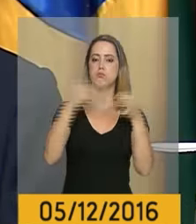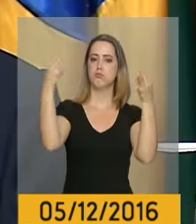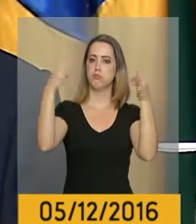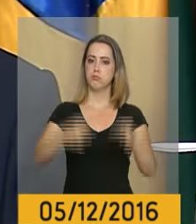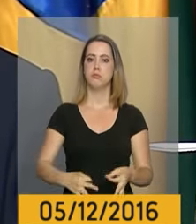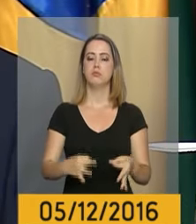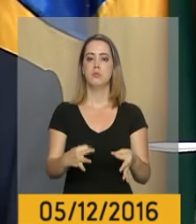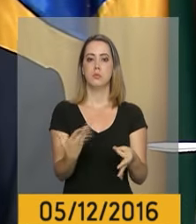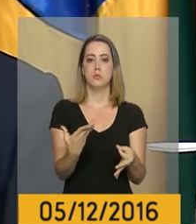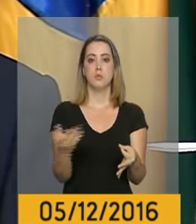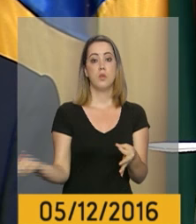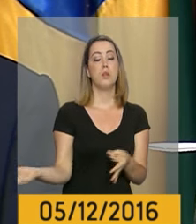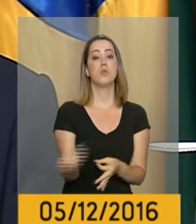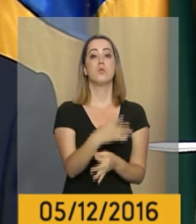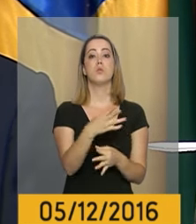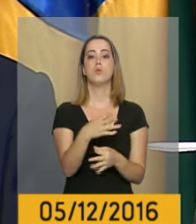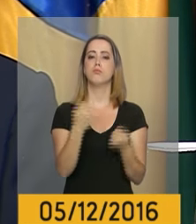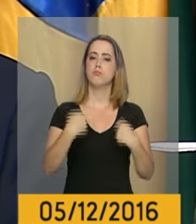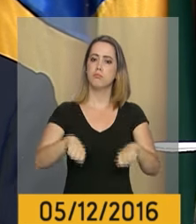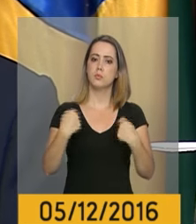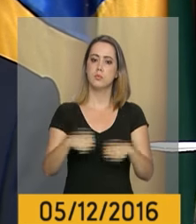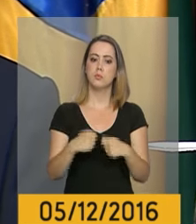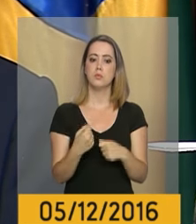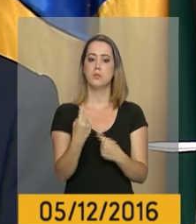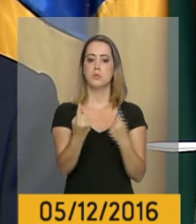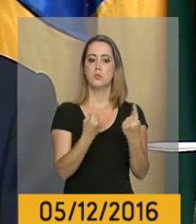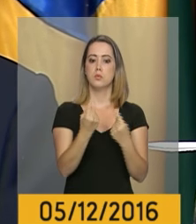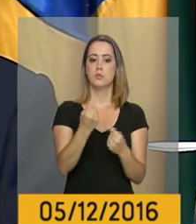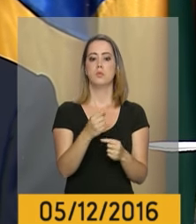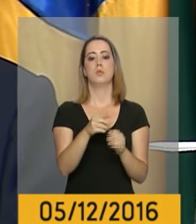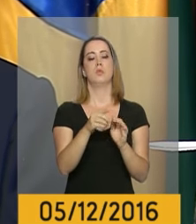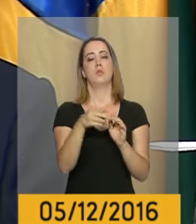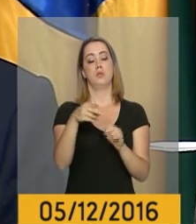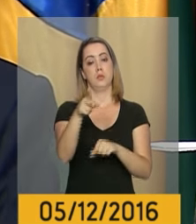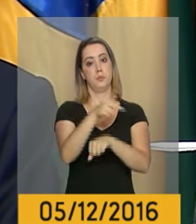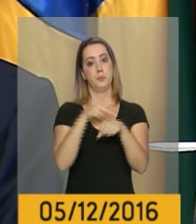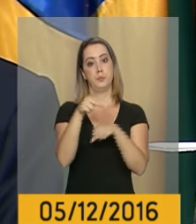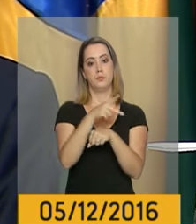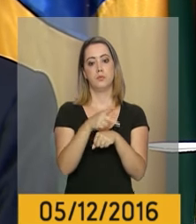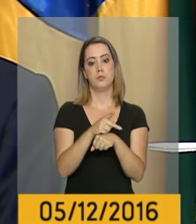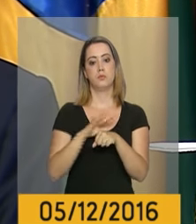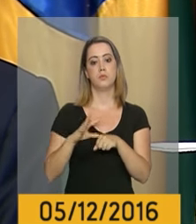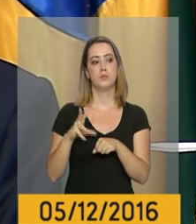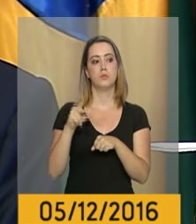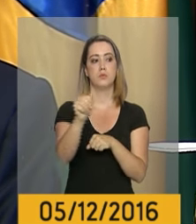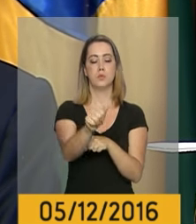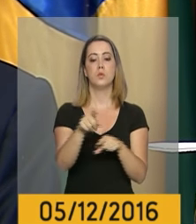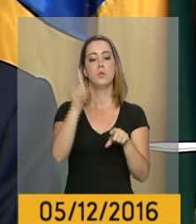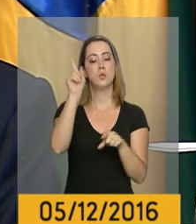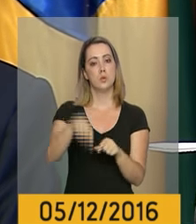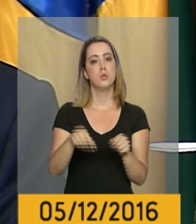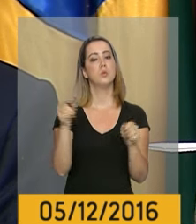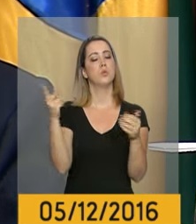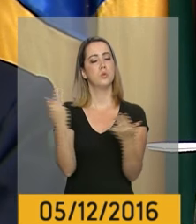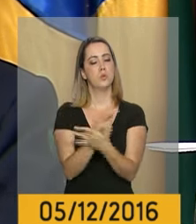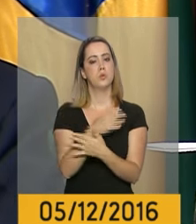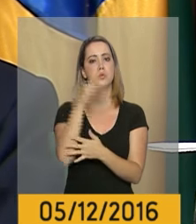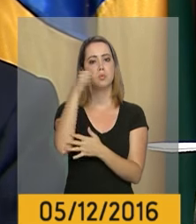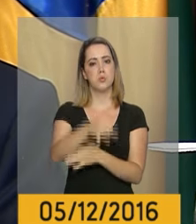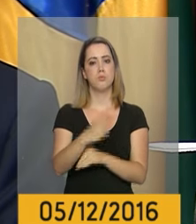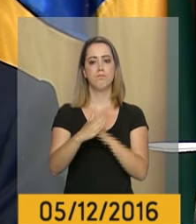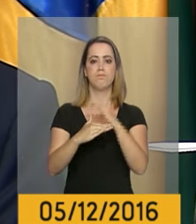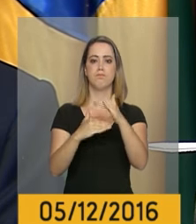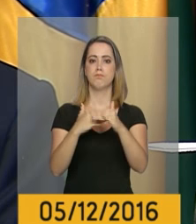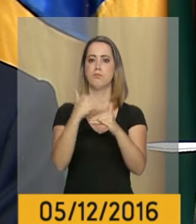adequado às necessidades eh do país, né? Eh, tudo, aliás, é feito de uma maneira